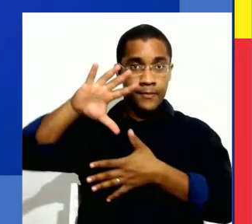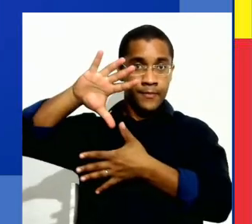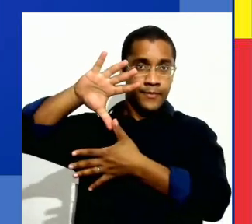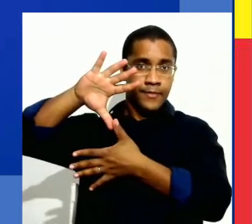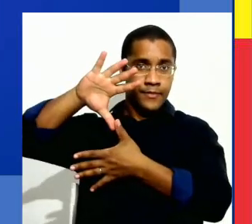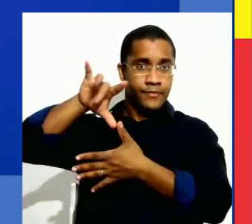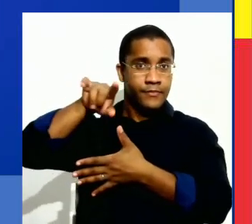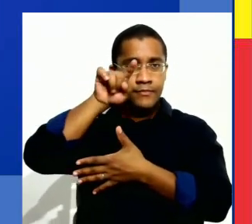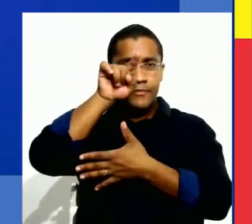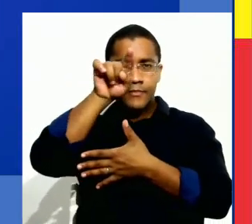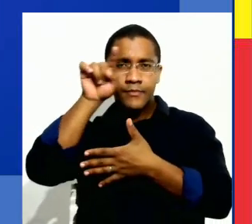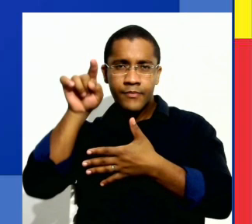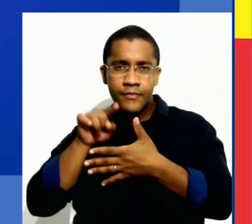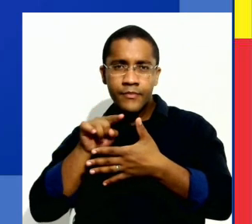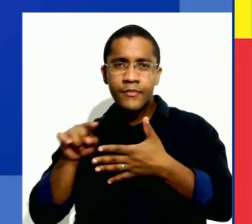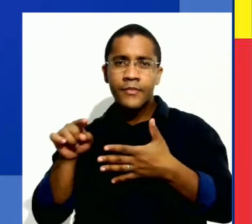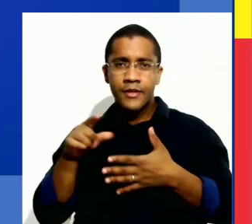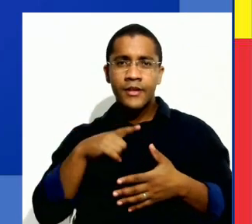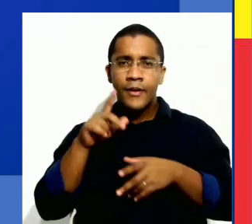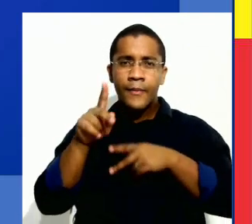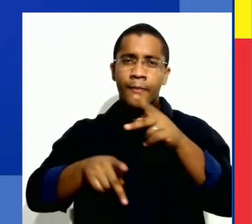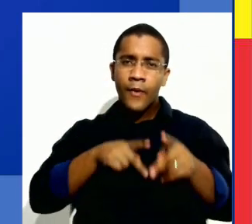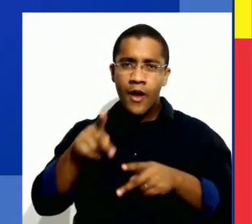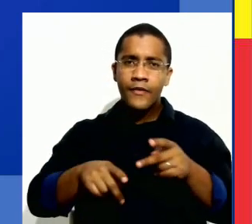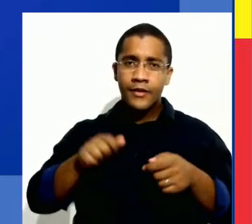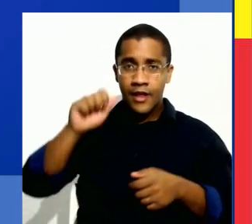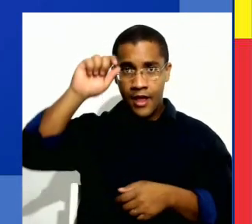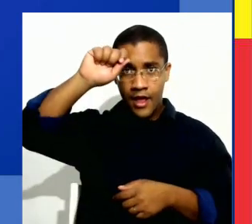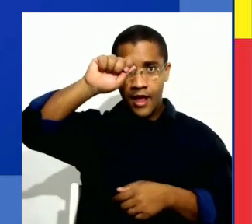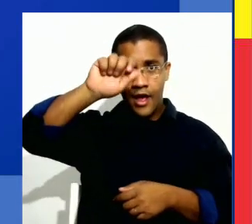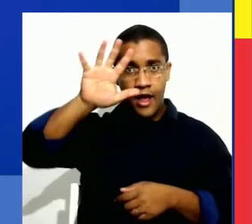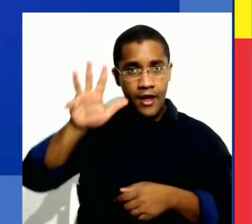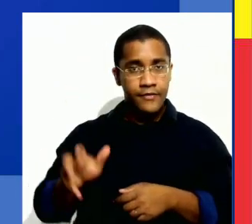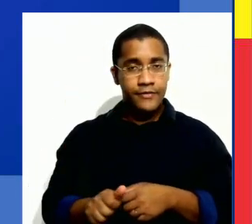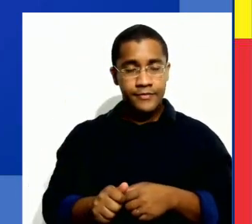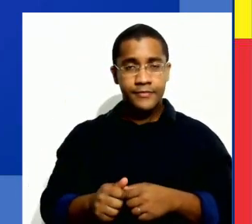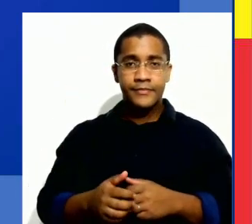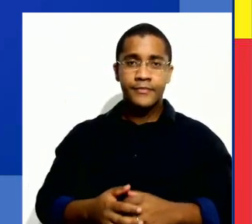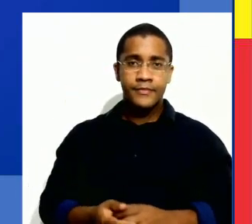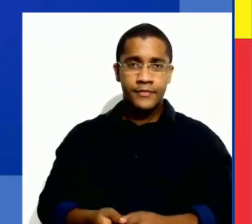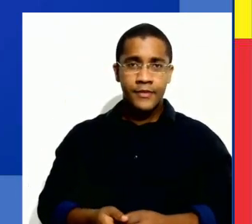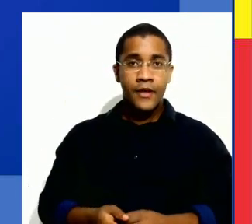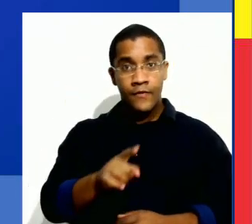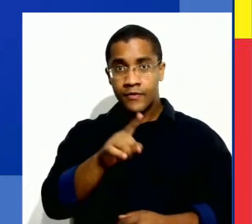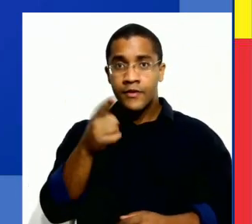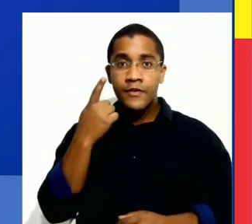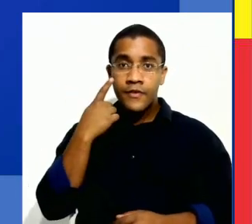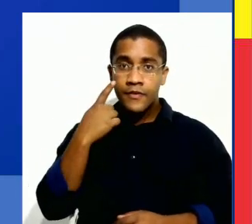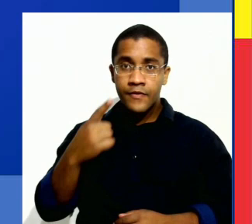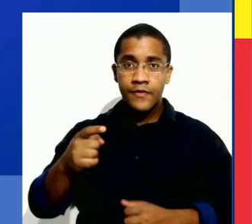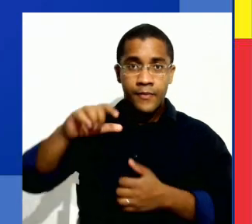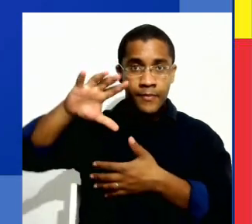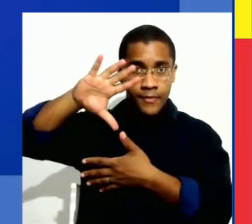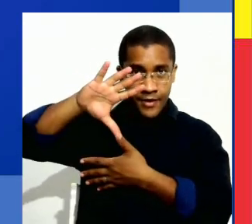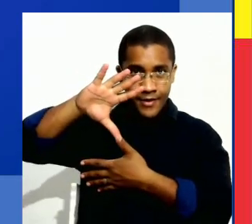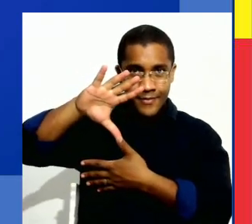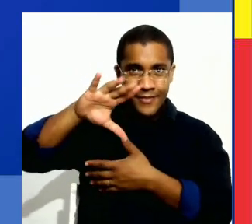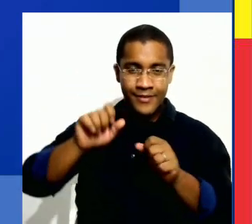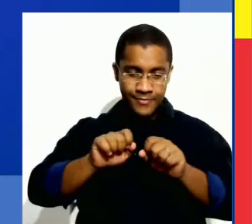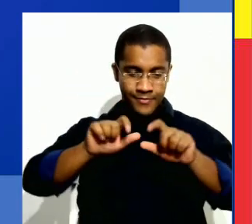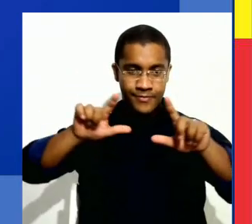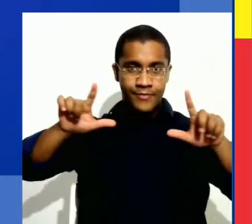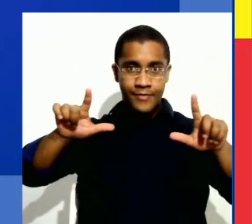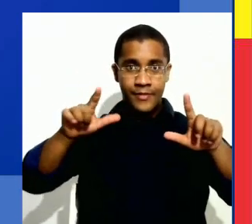o mapa, não é isso, dos povos da África. Então, aí vocês vão ter aí no mapa de vocês, aí,